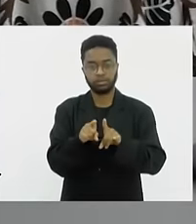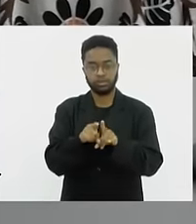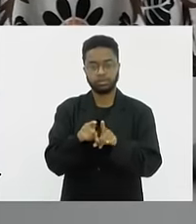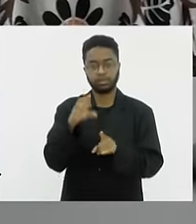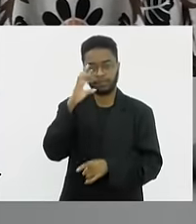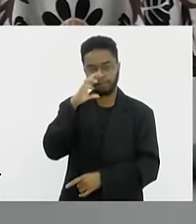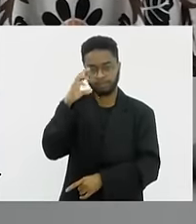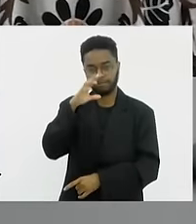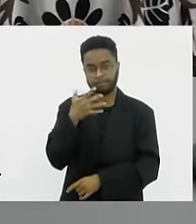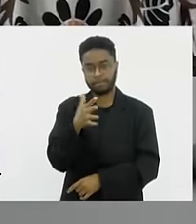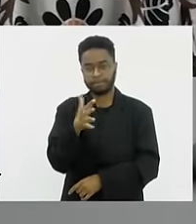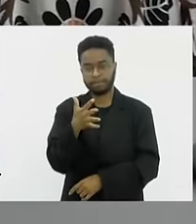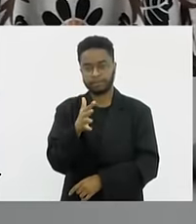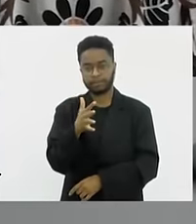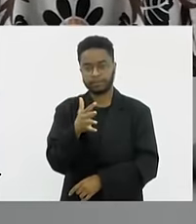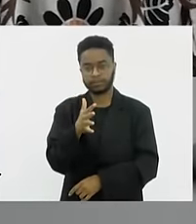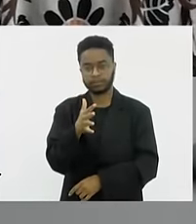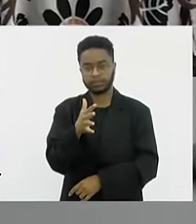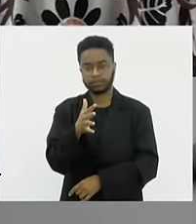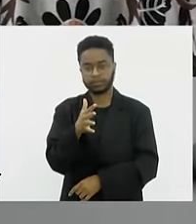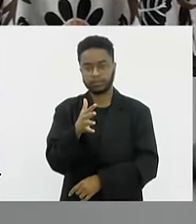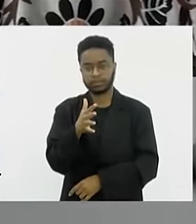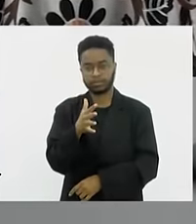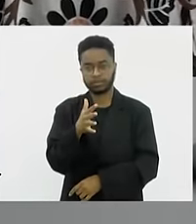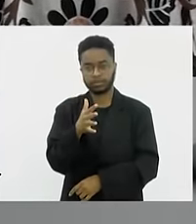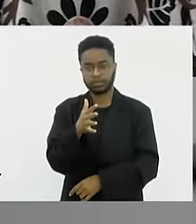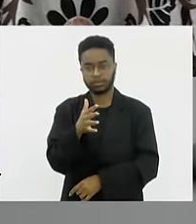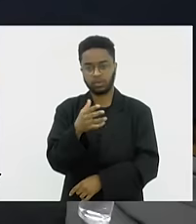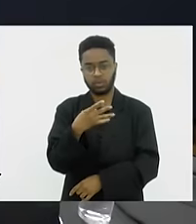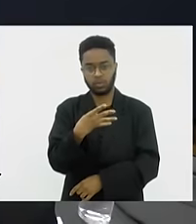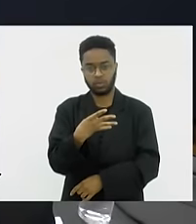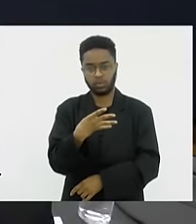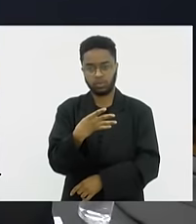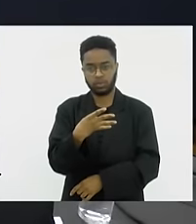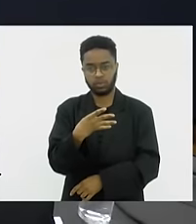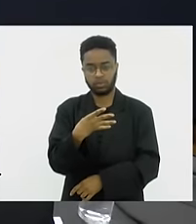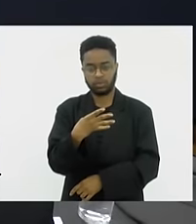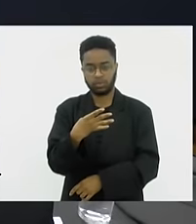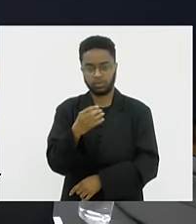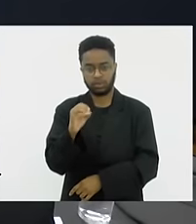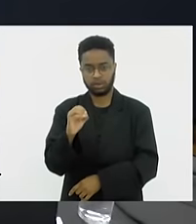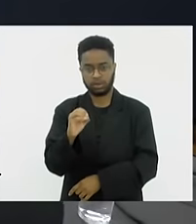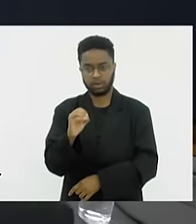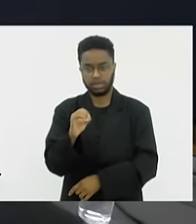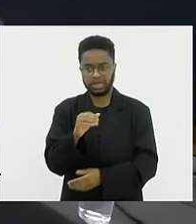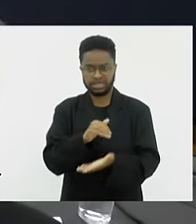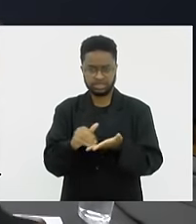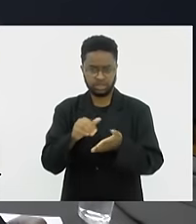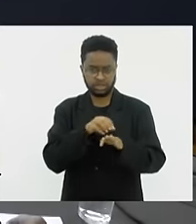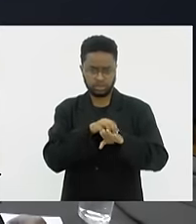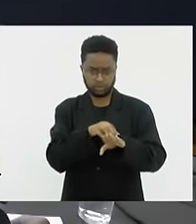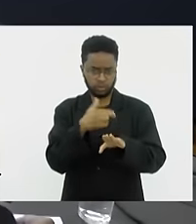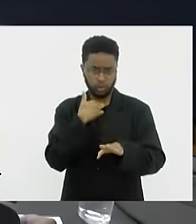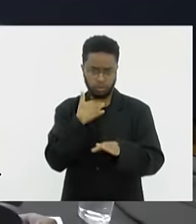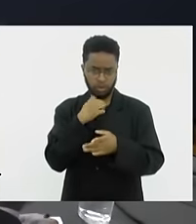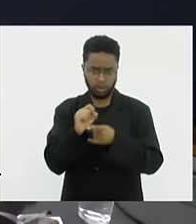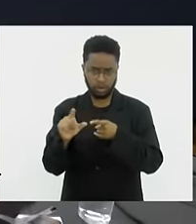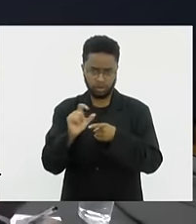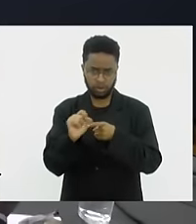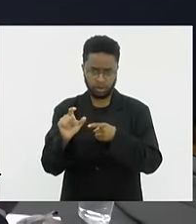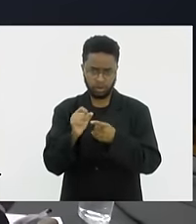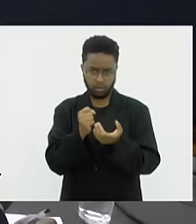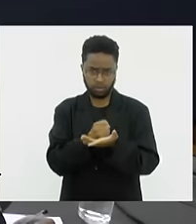em torno de... Presidente, me permite. 42... A Secretaria de Transporte não pode fazer a locação, fazer um